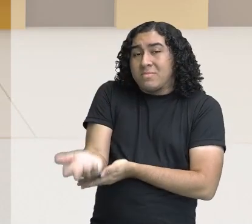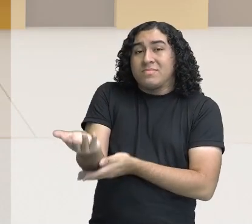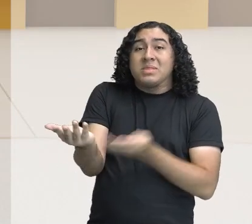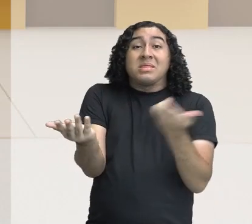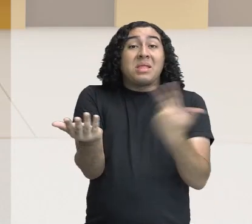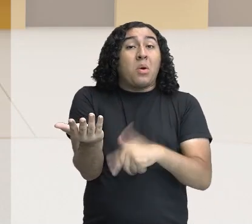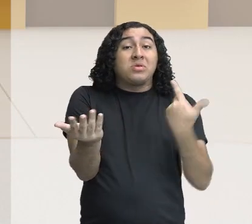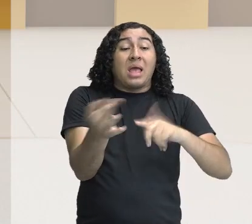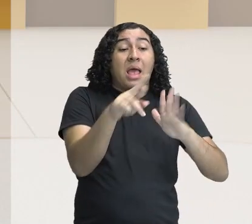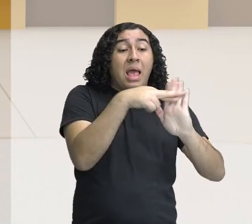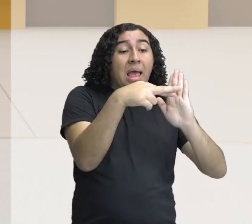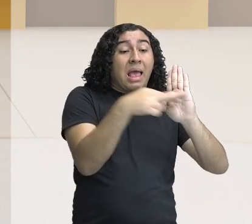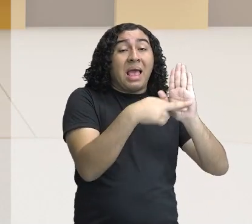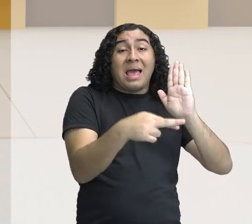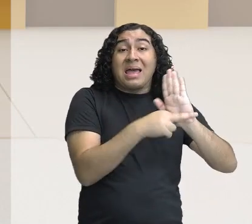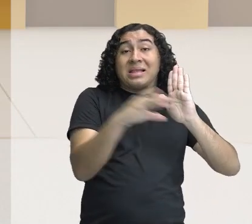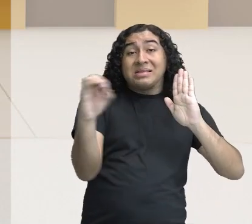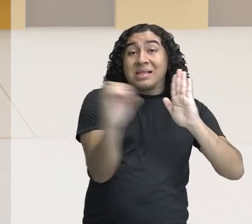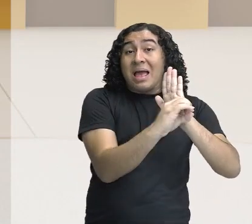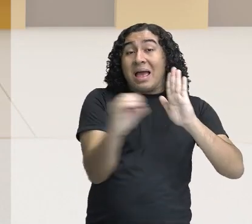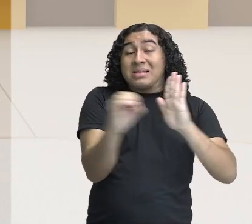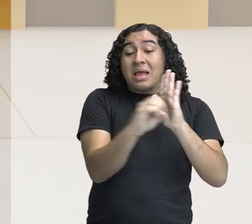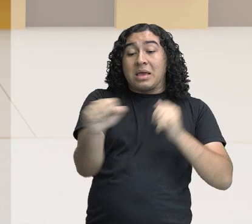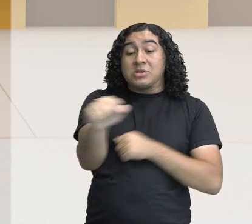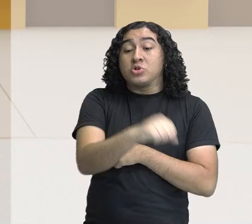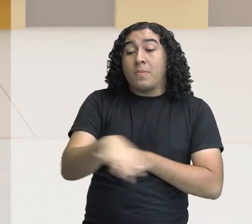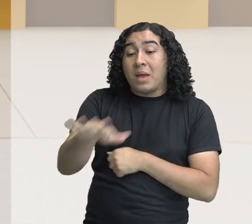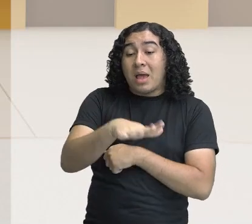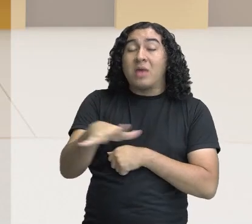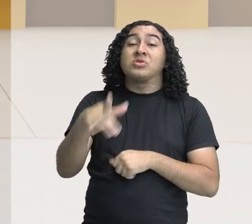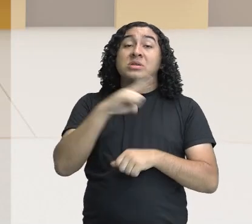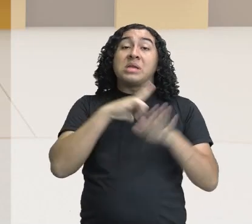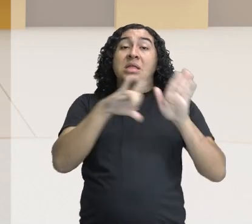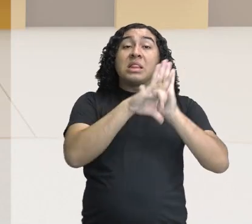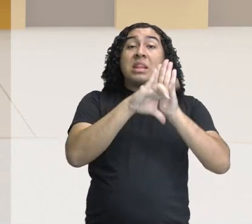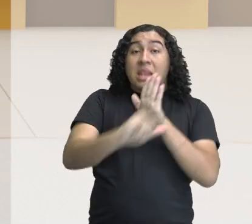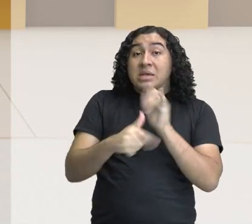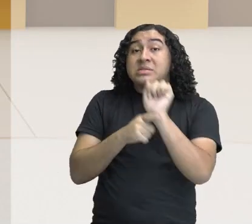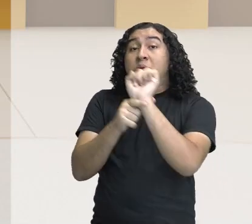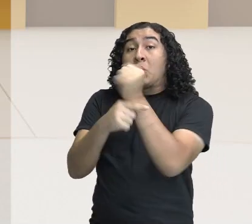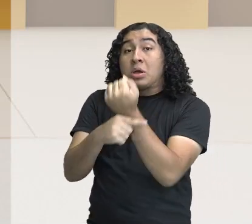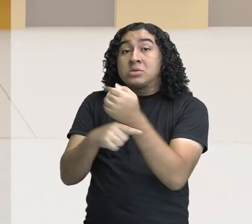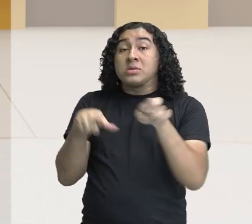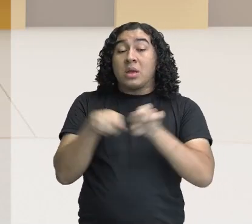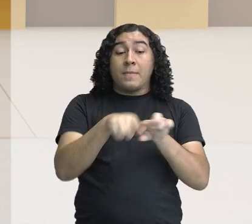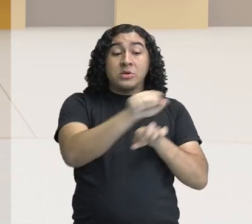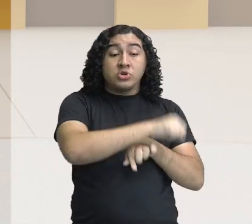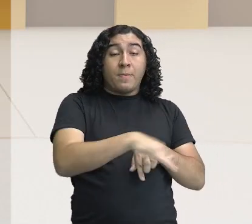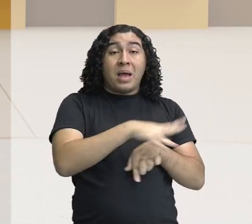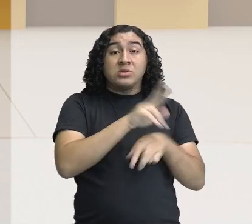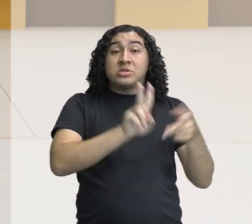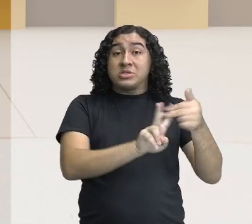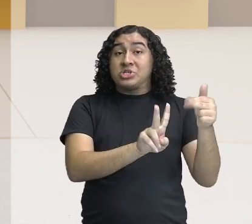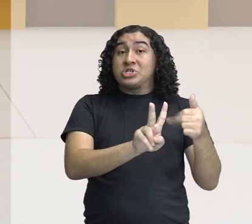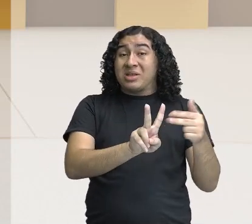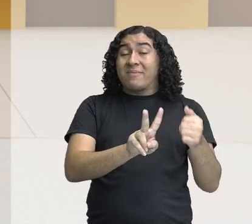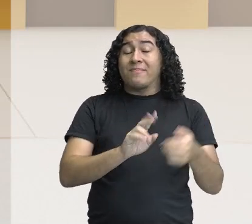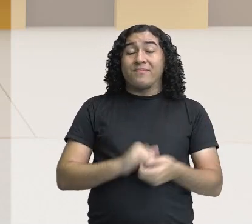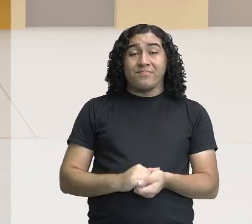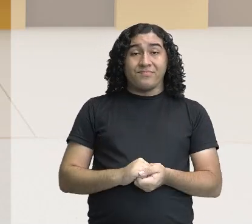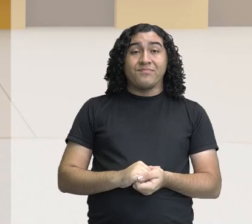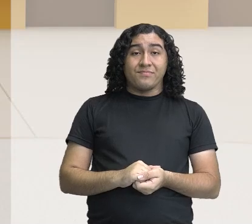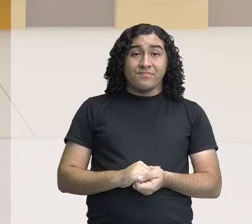indiscriminada, muitas vezes em áreas protegidas e até em terras indígenas, professora. Exatamente, o que é